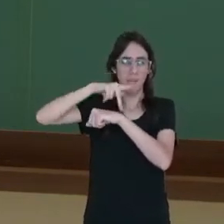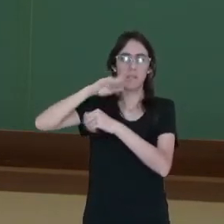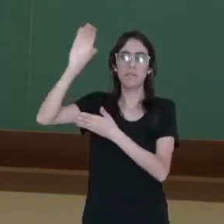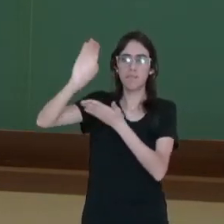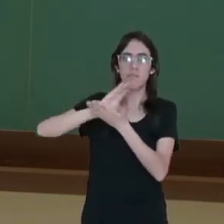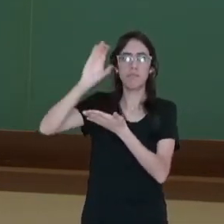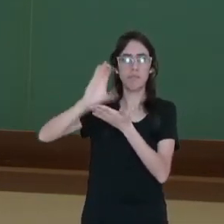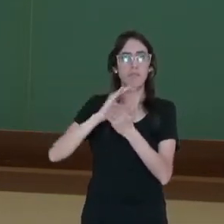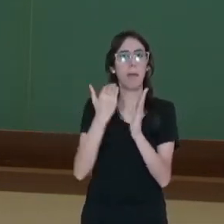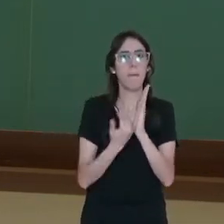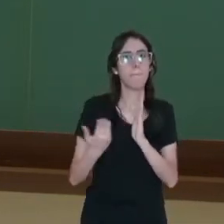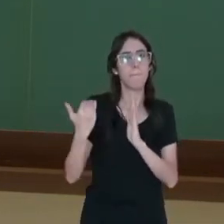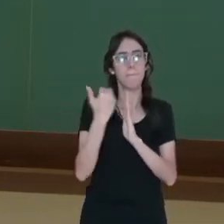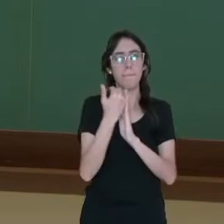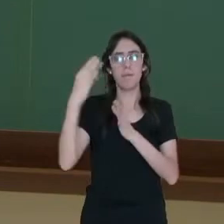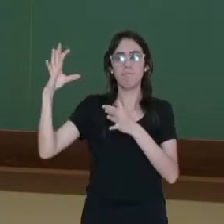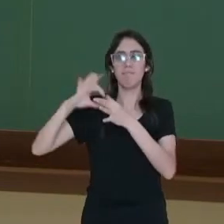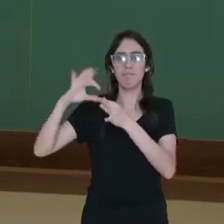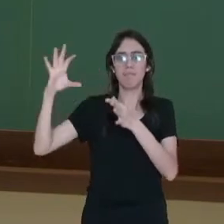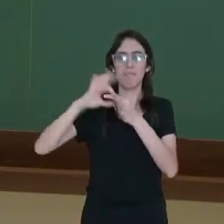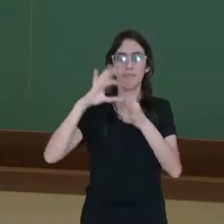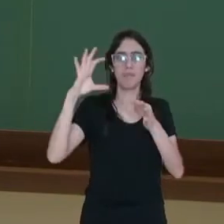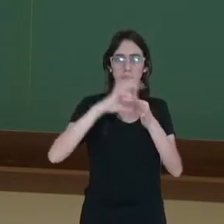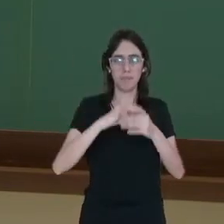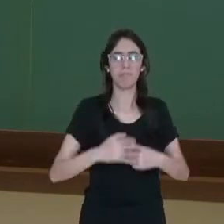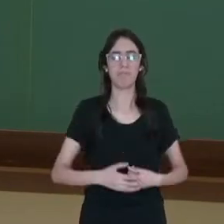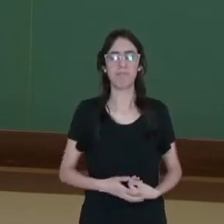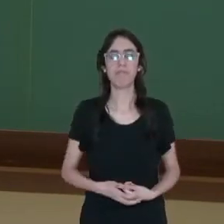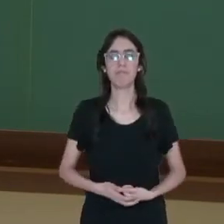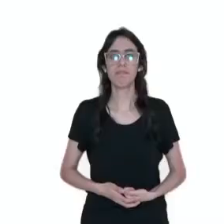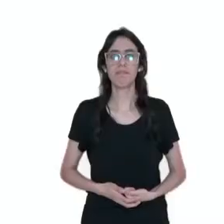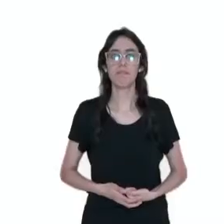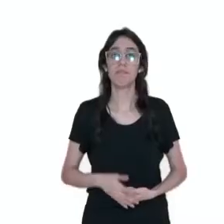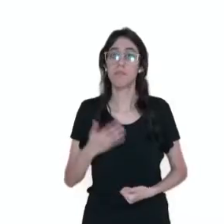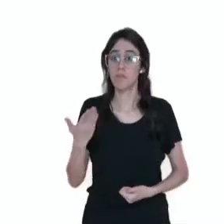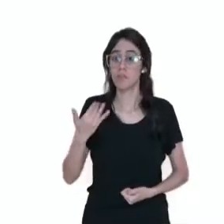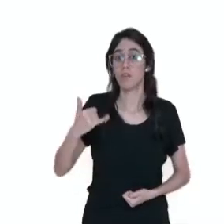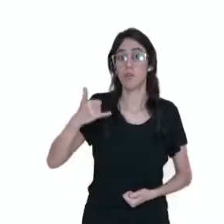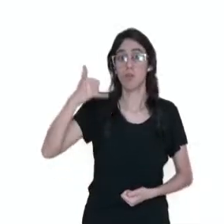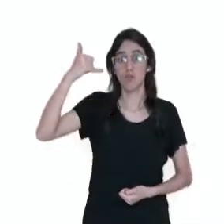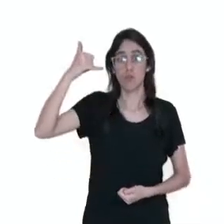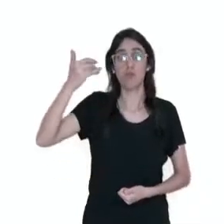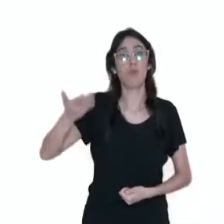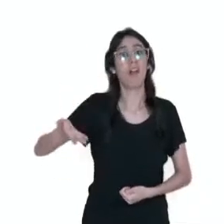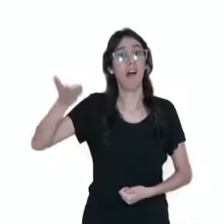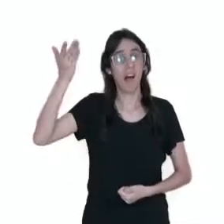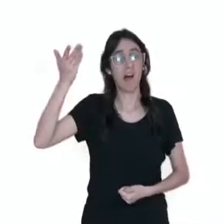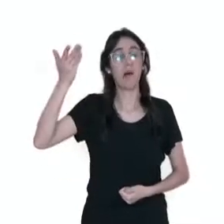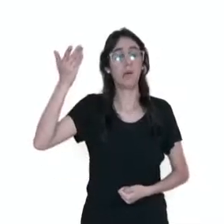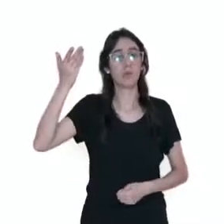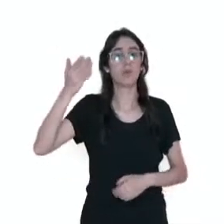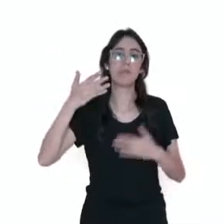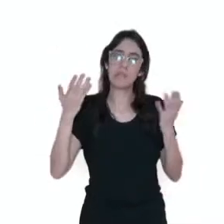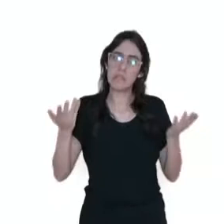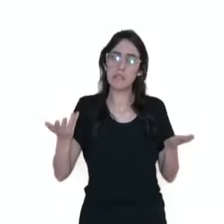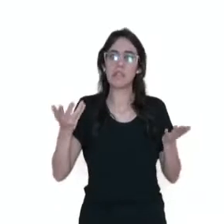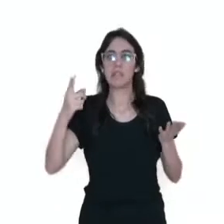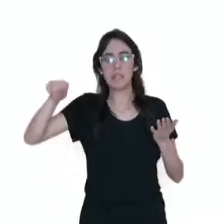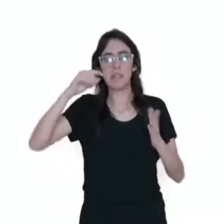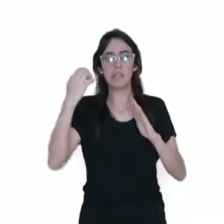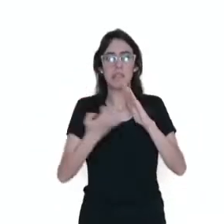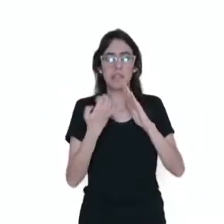atraísse investidores internacionais. Com juros altos, porém, as empresas diminuíram